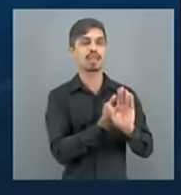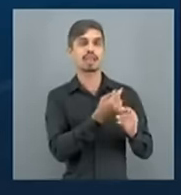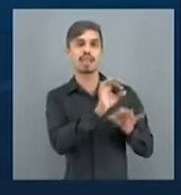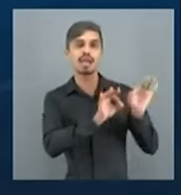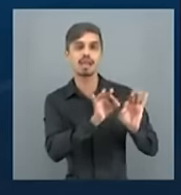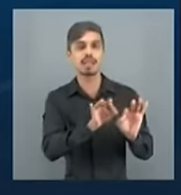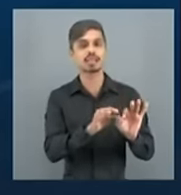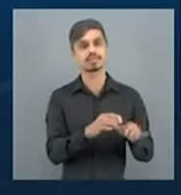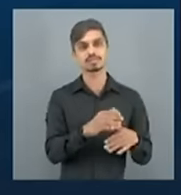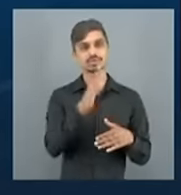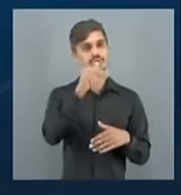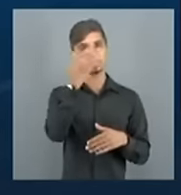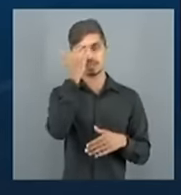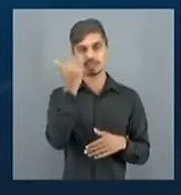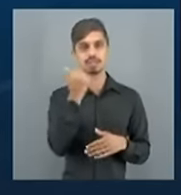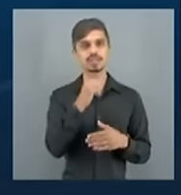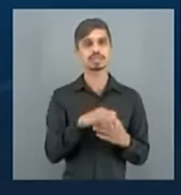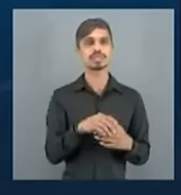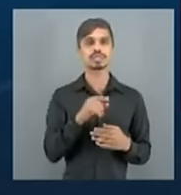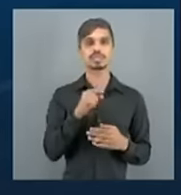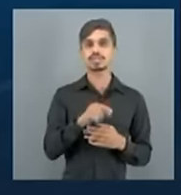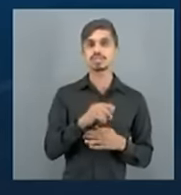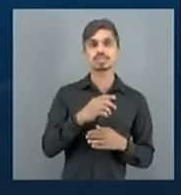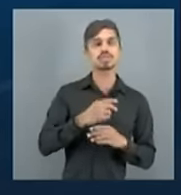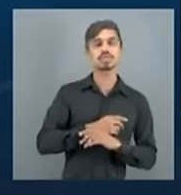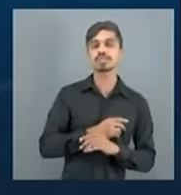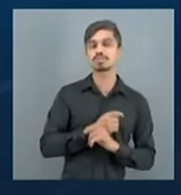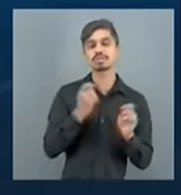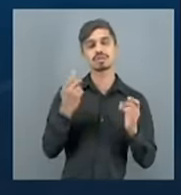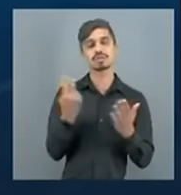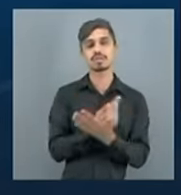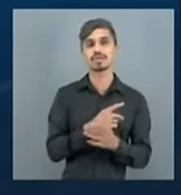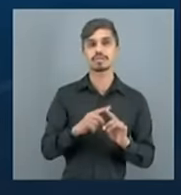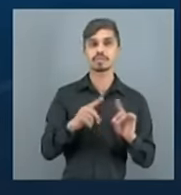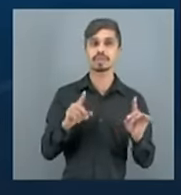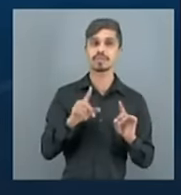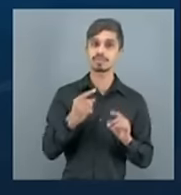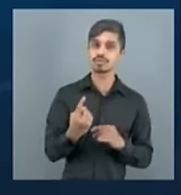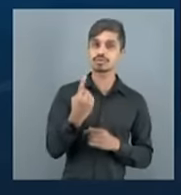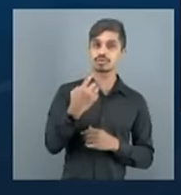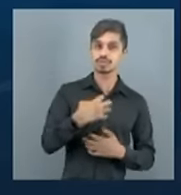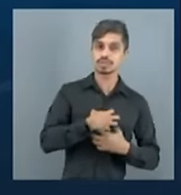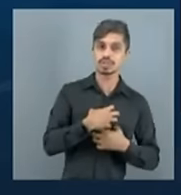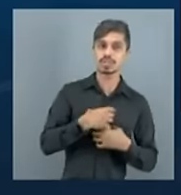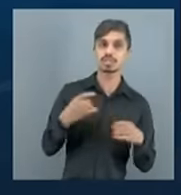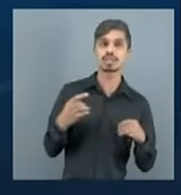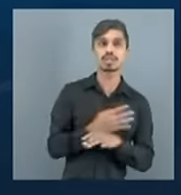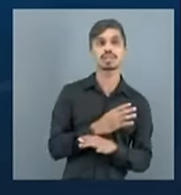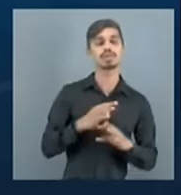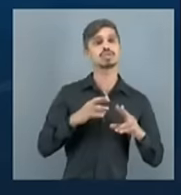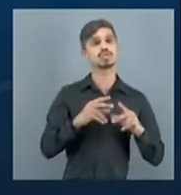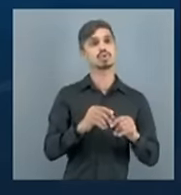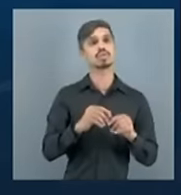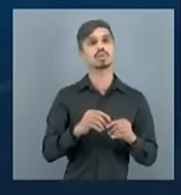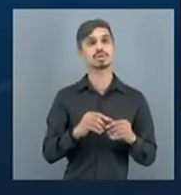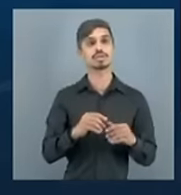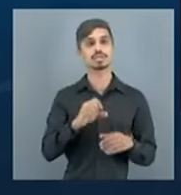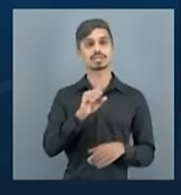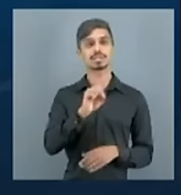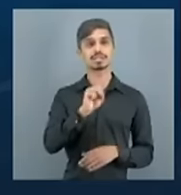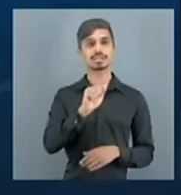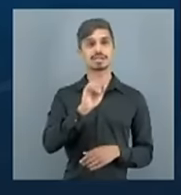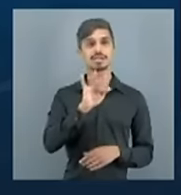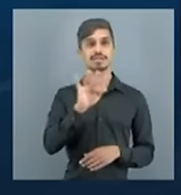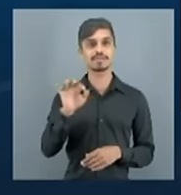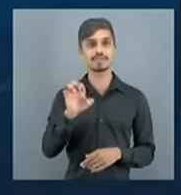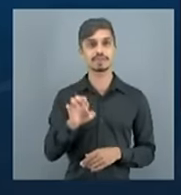sugestão primeiro. Isso vai ser, você sabe que isso aí não vai acontecer, mas era uma forma de acabar. Todos os clubes se tornam SAF. Por quê? Quando você